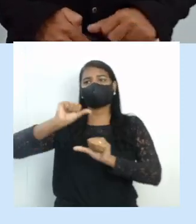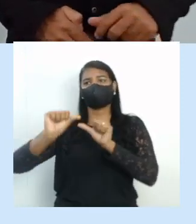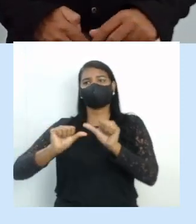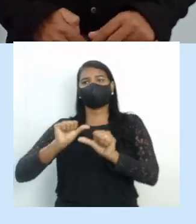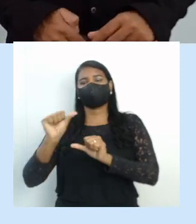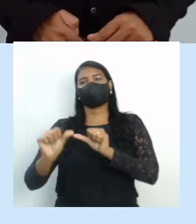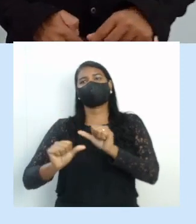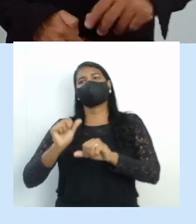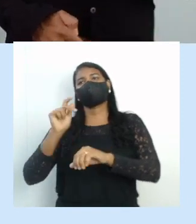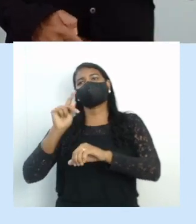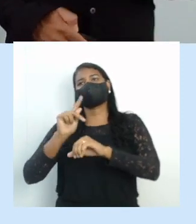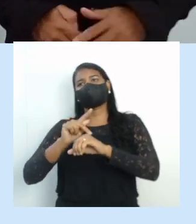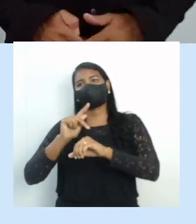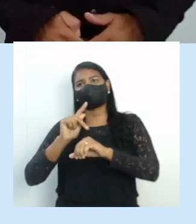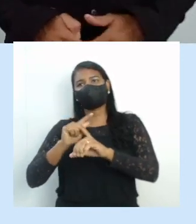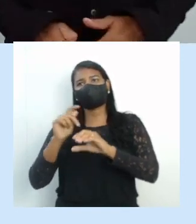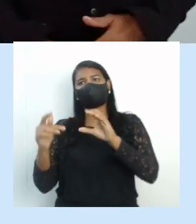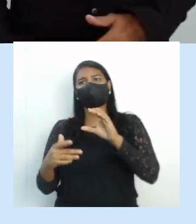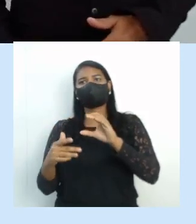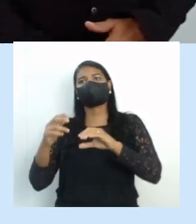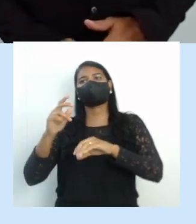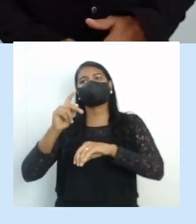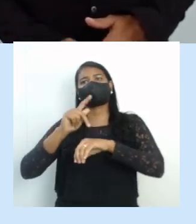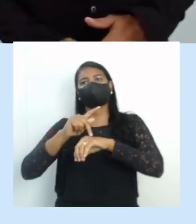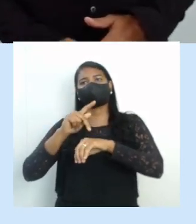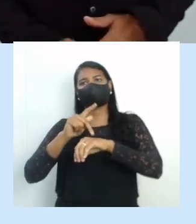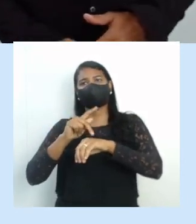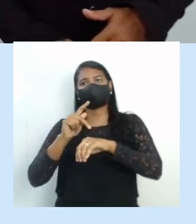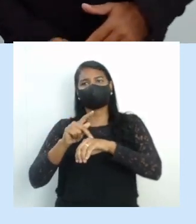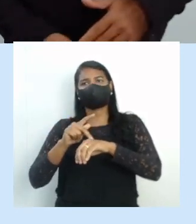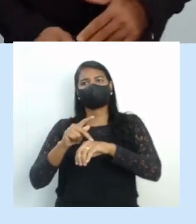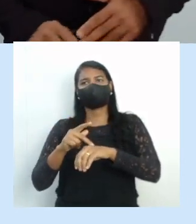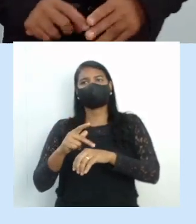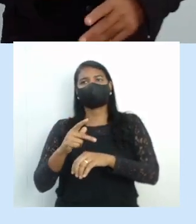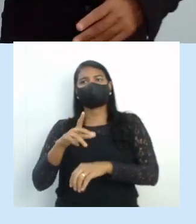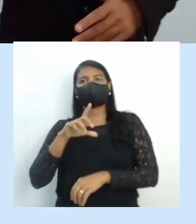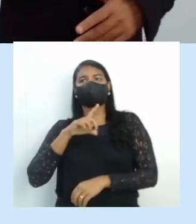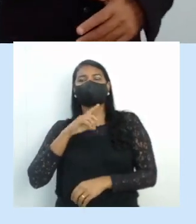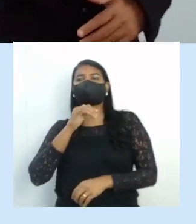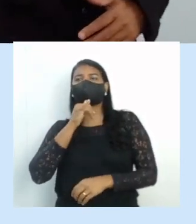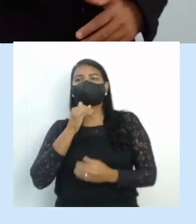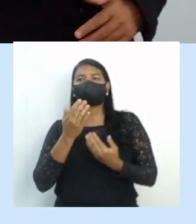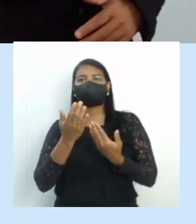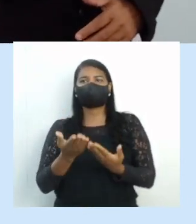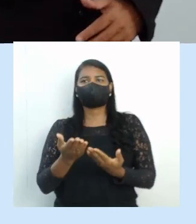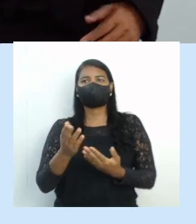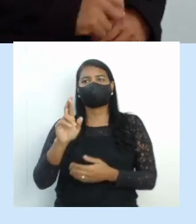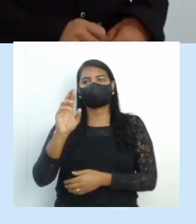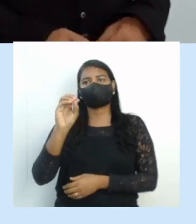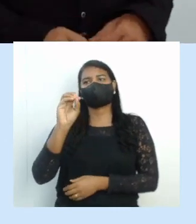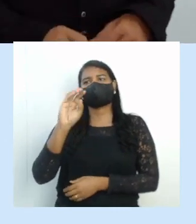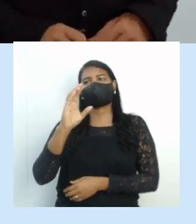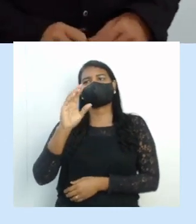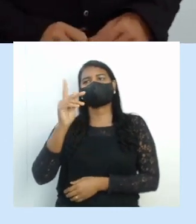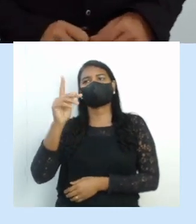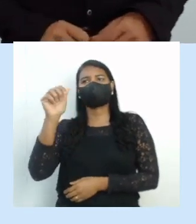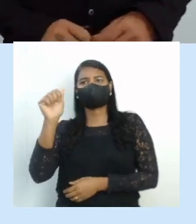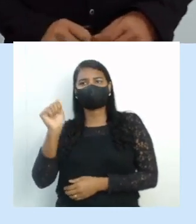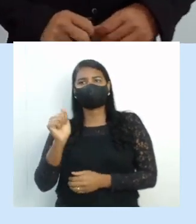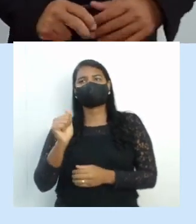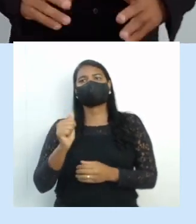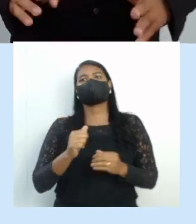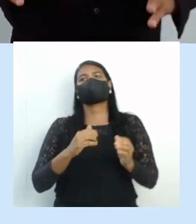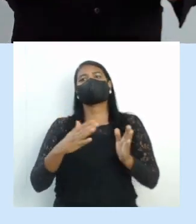transformação de tipos rochosos preexistentes. Então, vamos lá para essa origem das